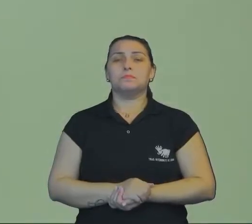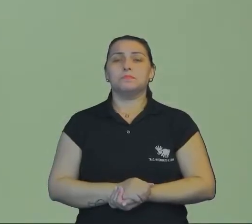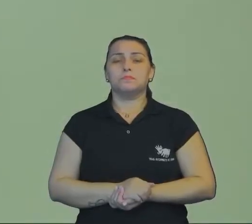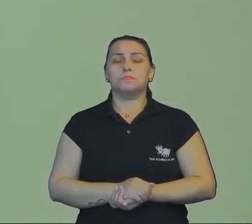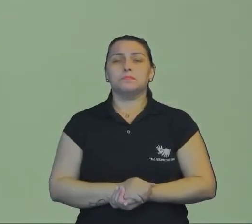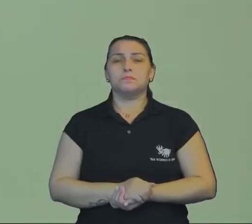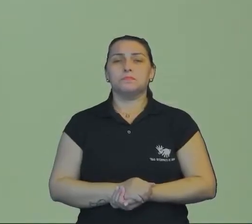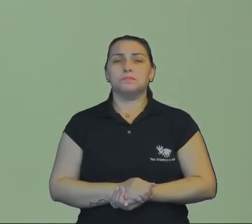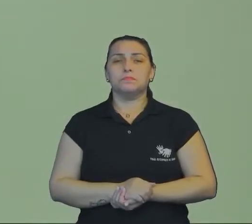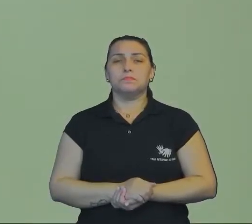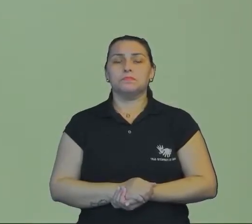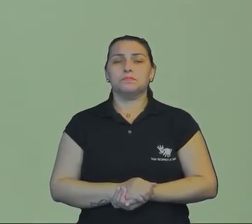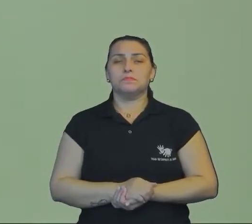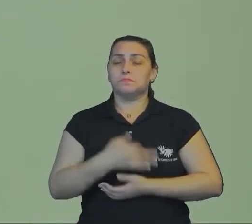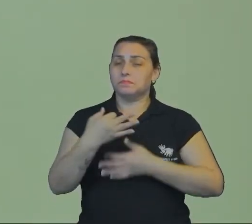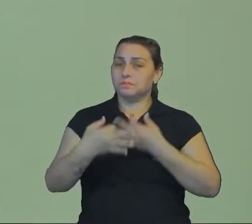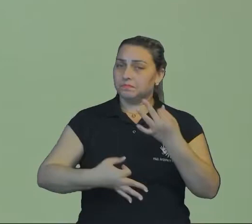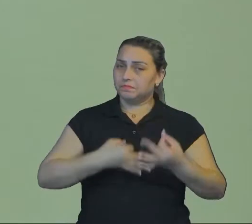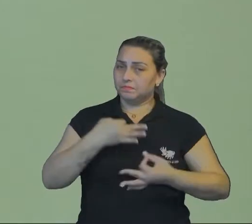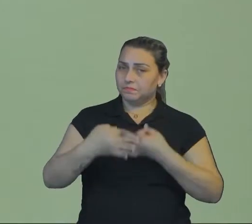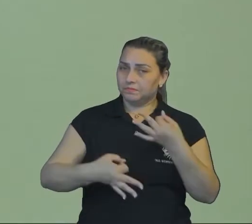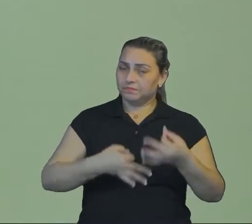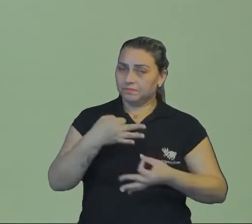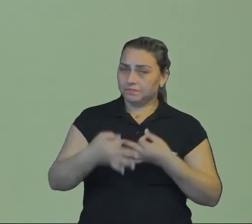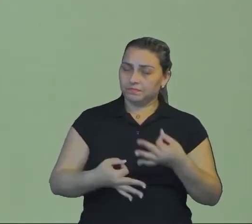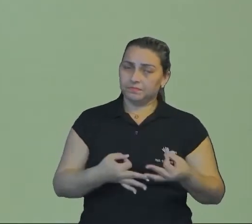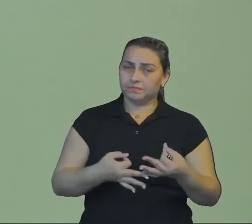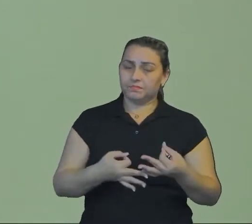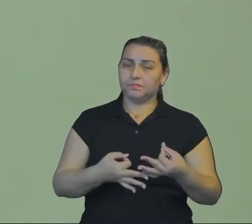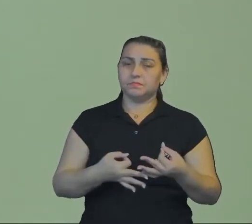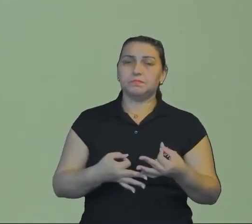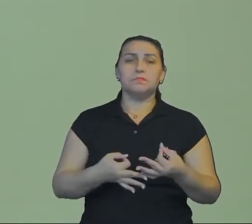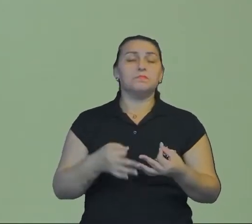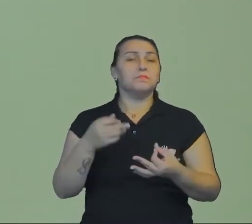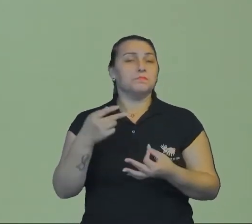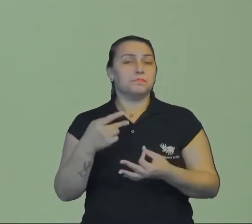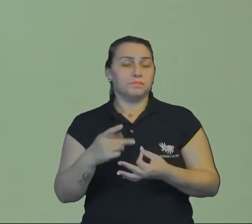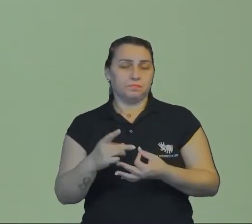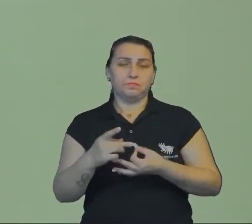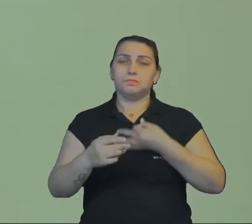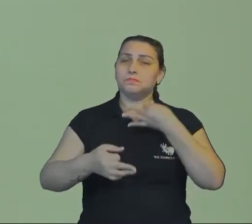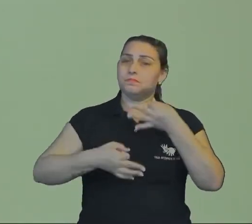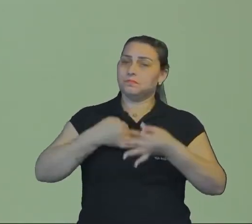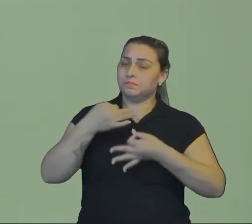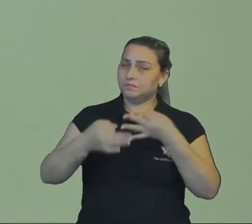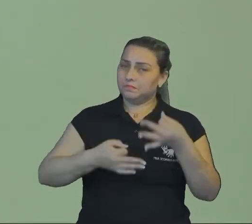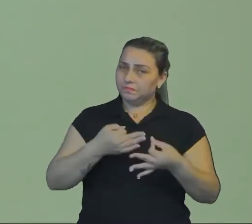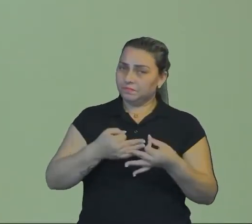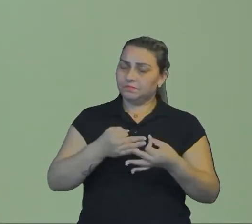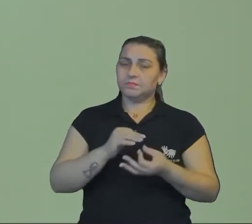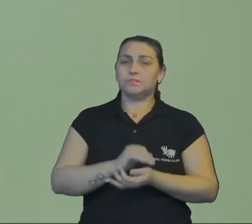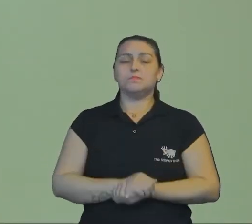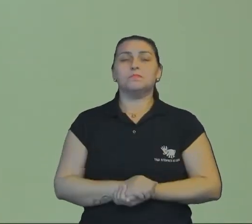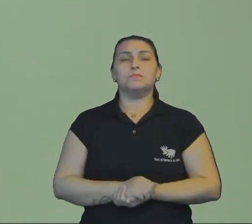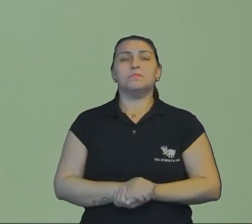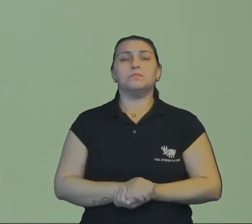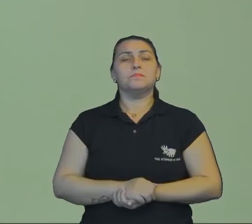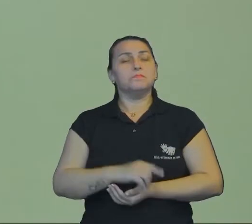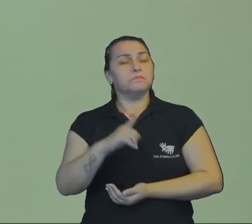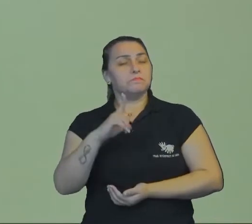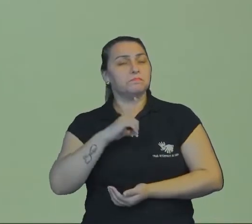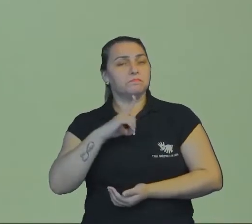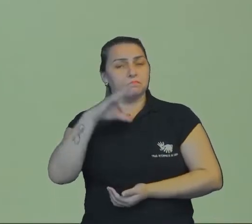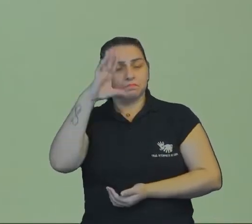Então, pessoal, argumentar é colocar o seu ponto de vista, não é? Eu